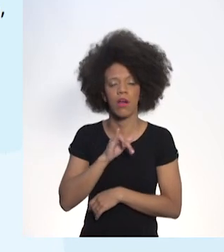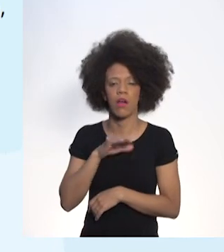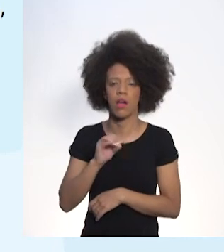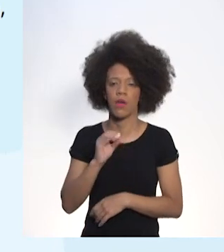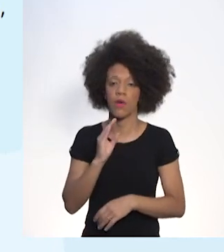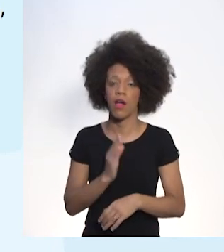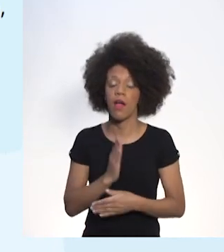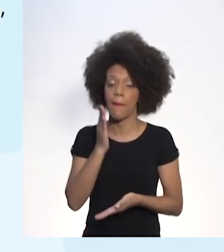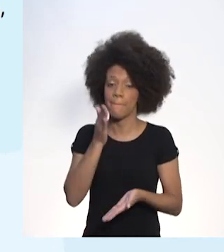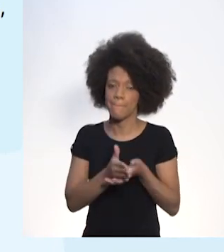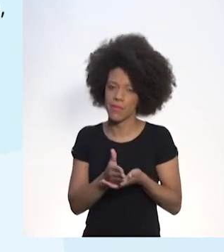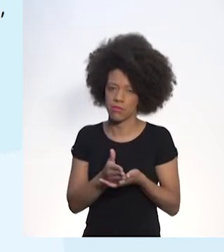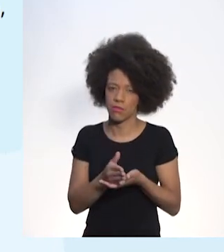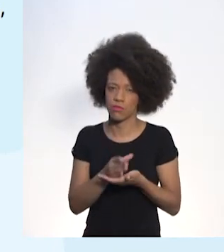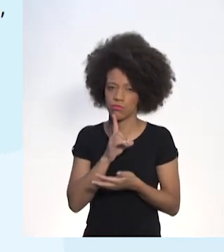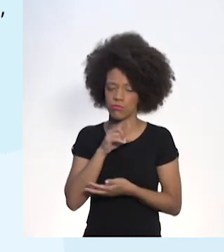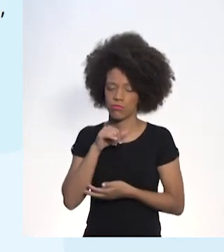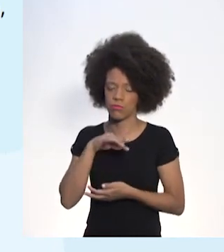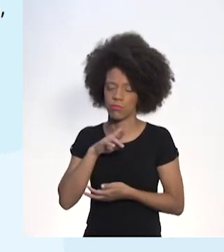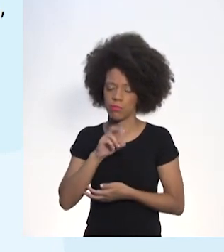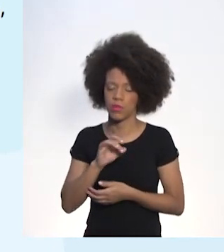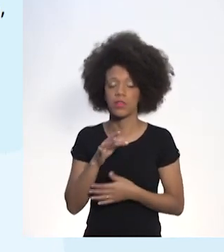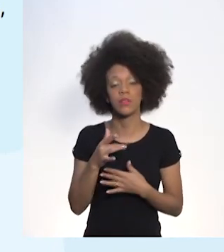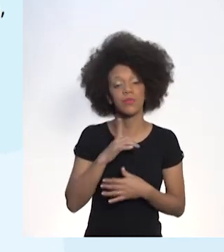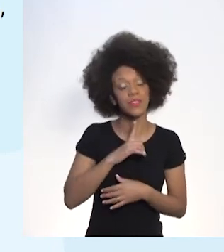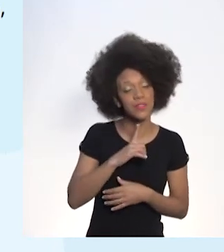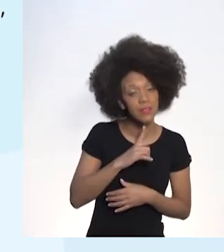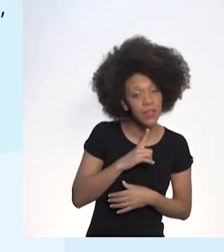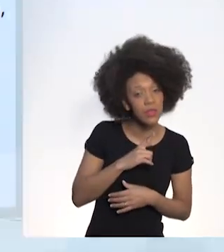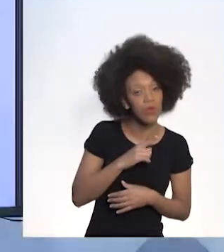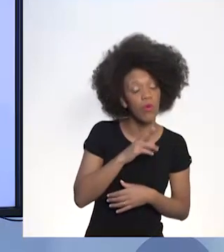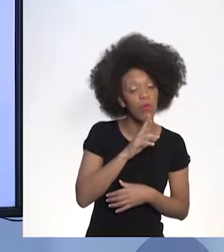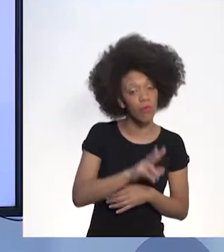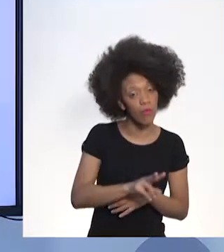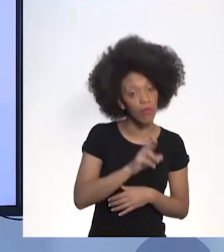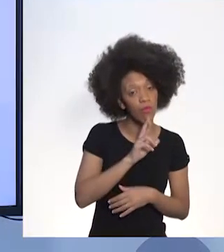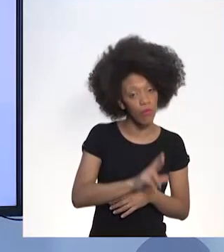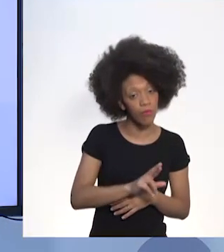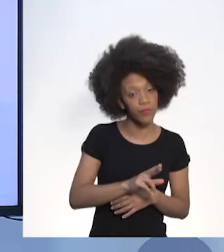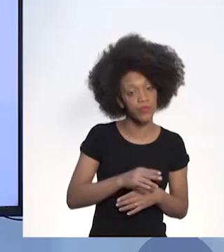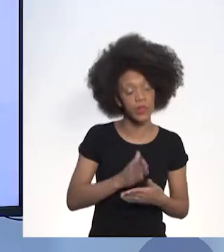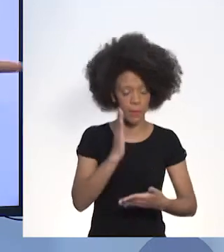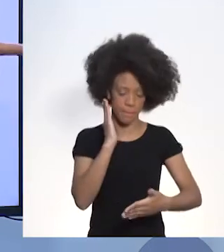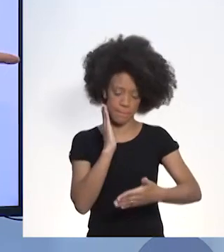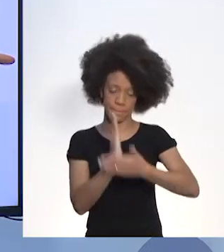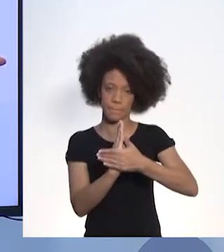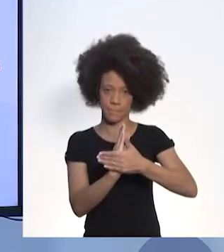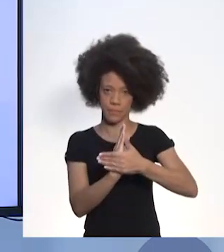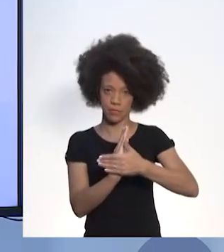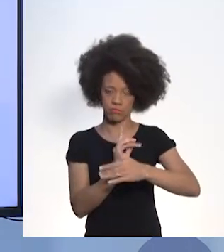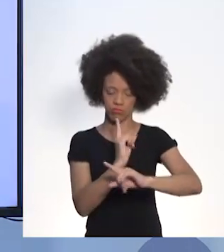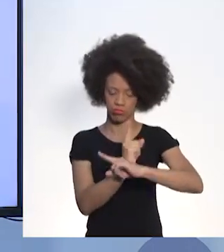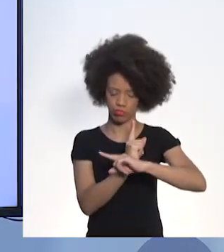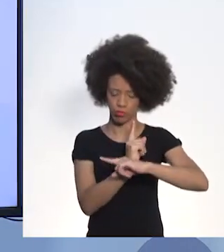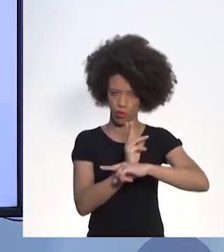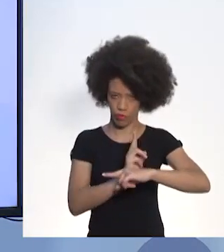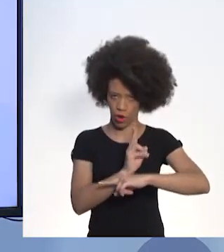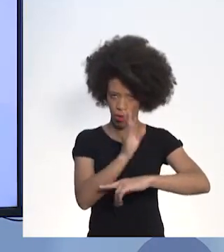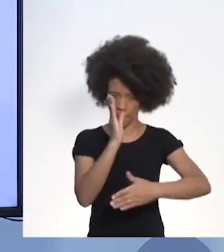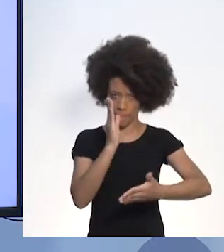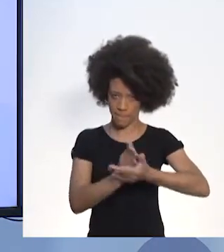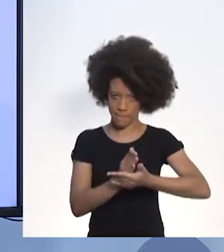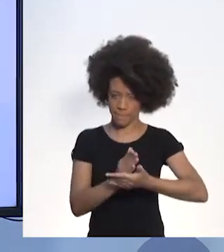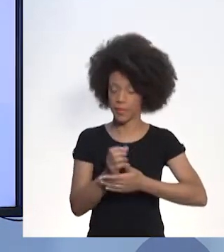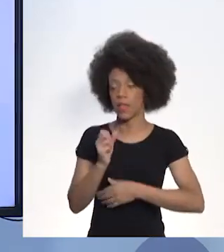do diâmetro. Então, se nós temos o valor do diâmetro, se a gente dividir esse valor pelo meio, a gente vai ter o raio. Tá